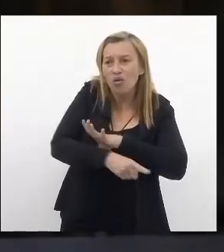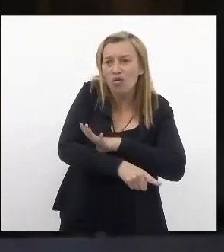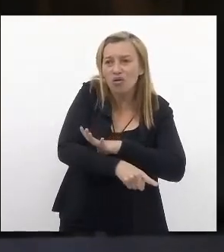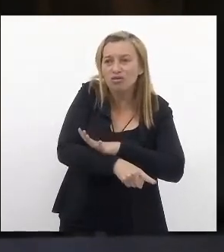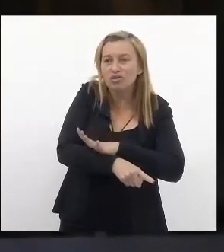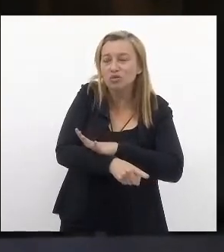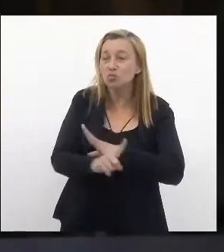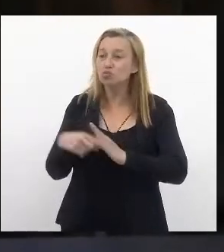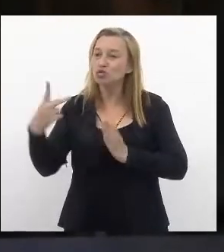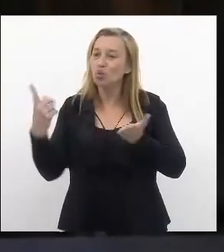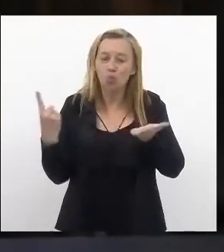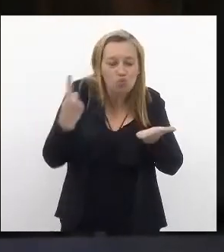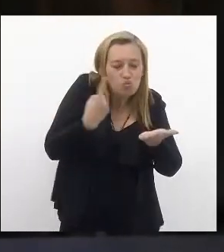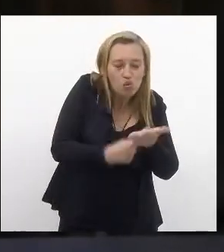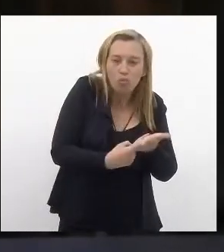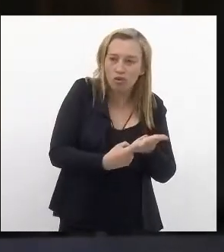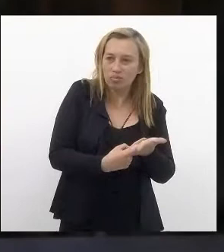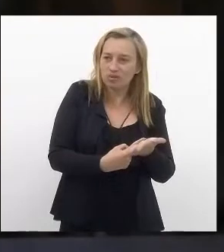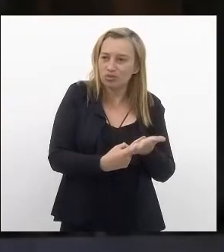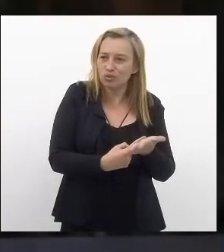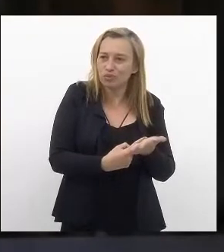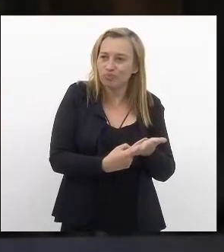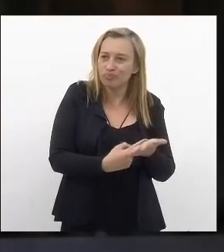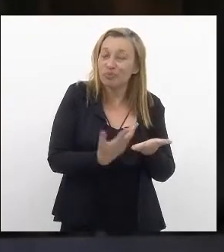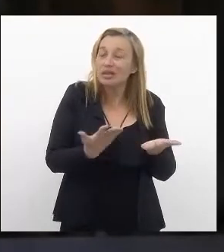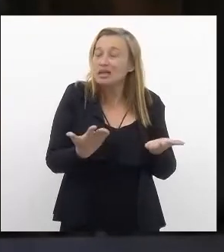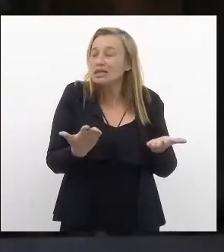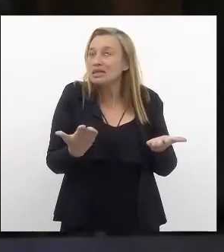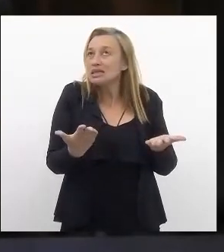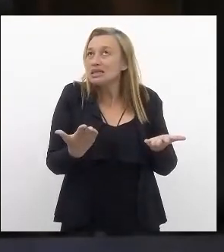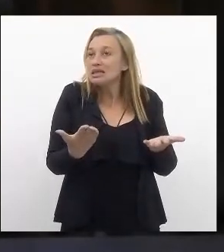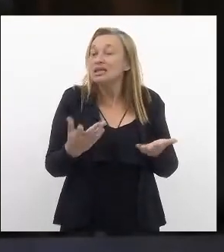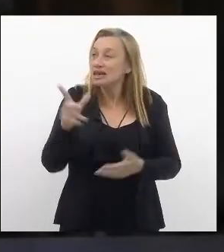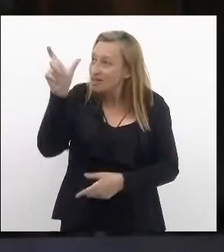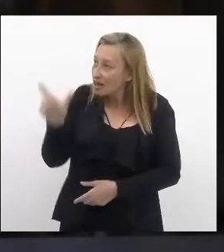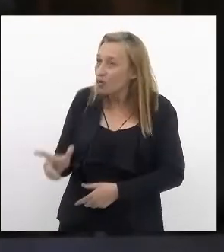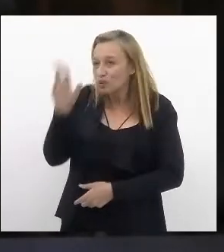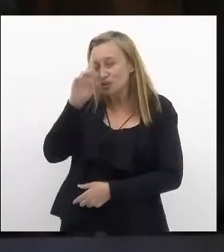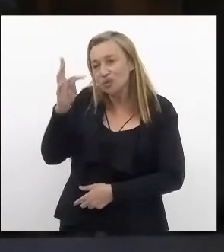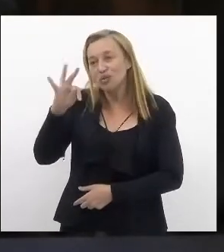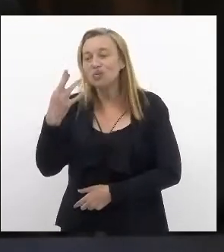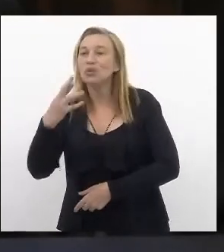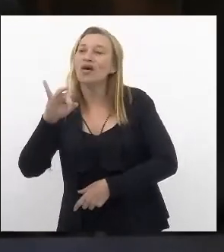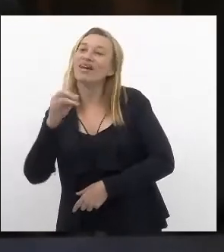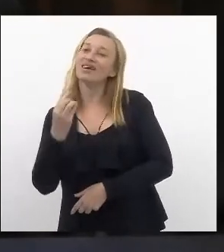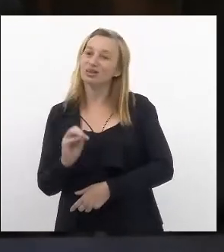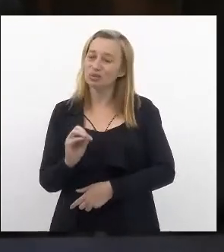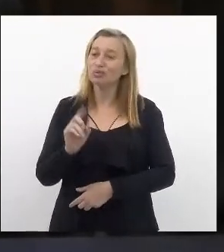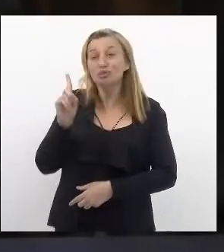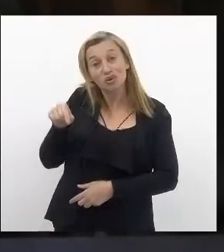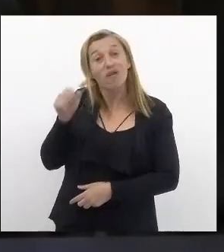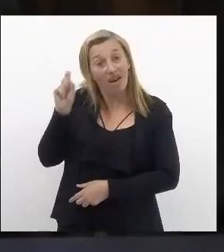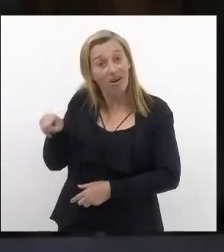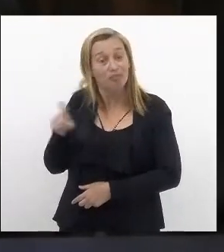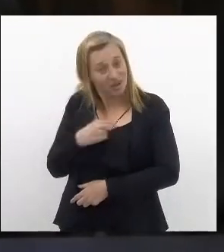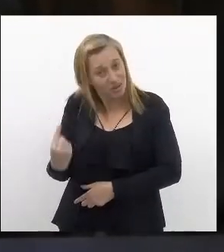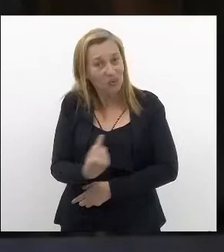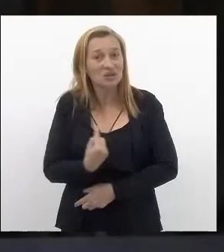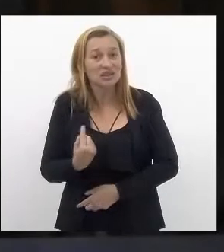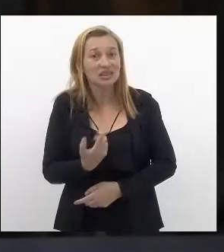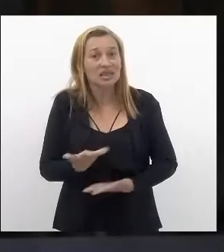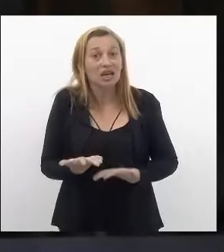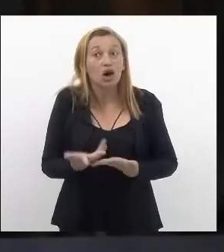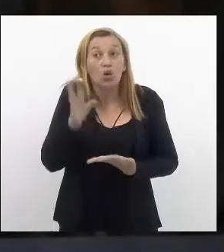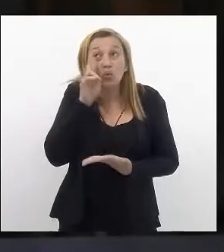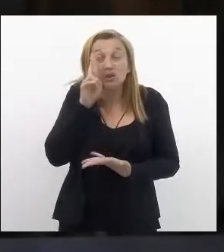seu compromisso. E isso é o senhor, doutor Alejandro. O senhor é isso para nós.